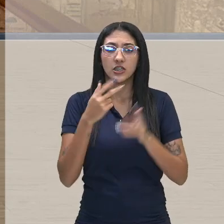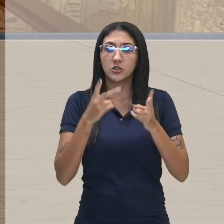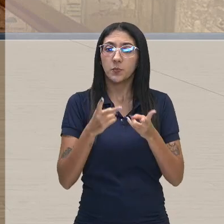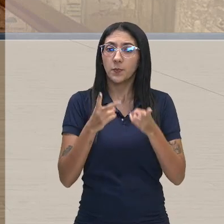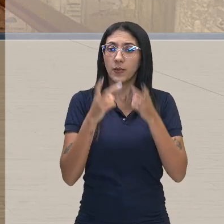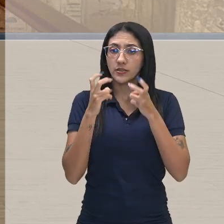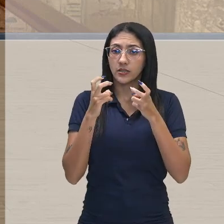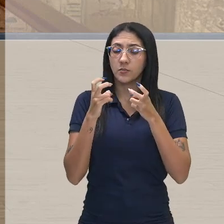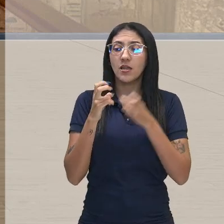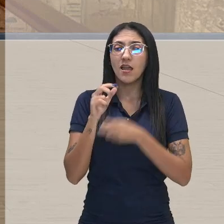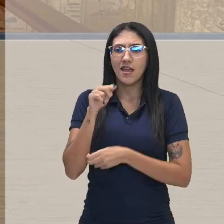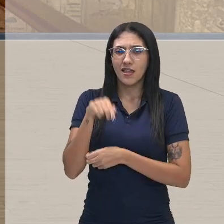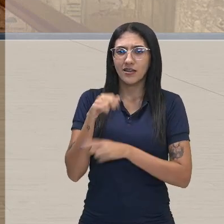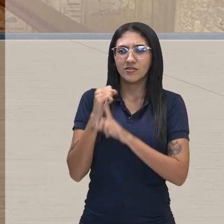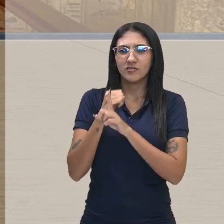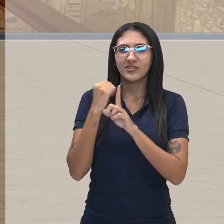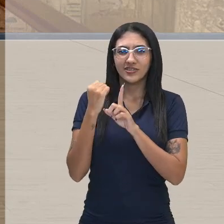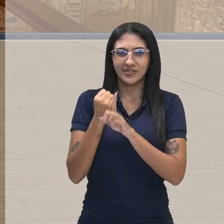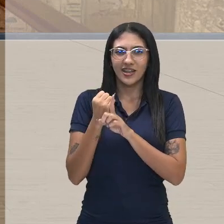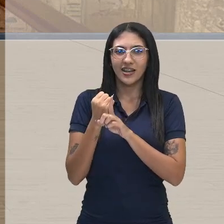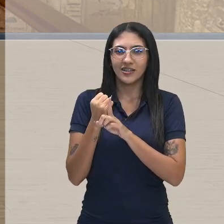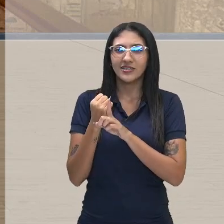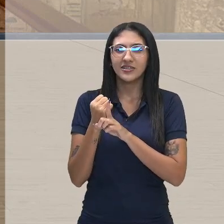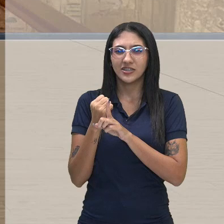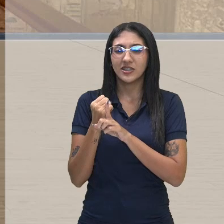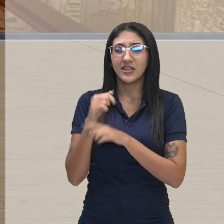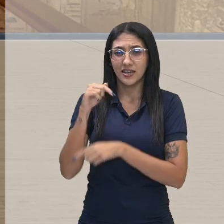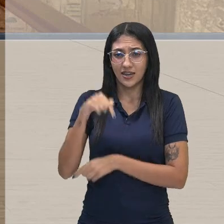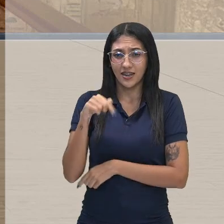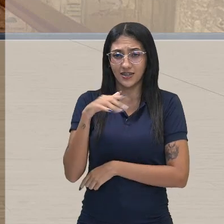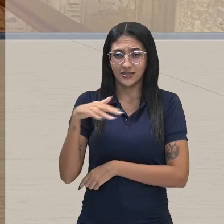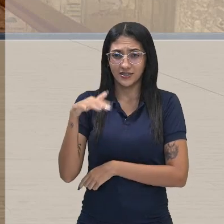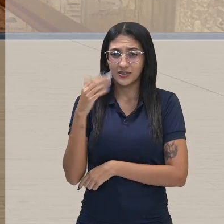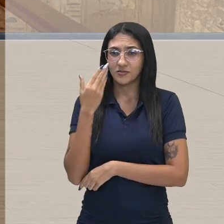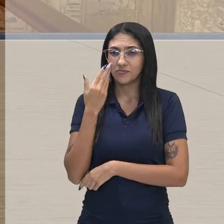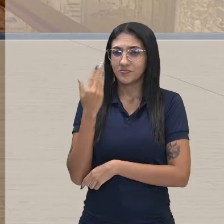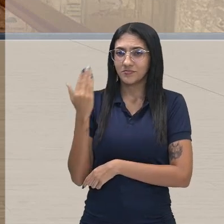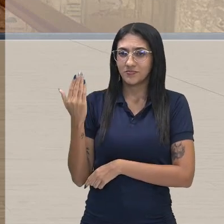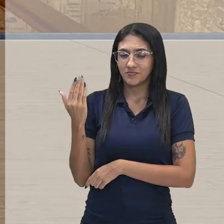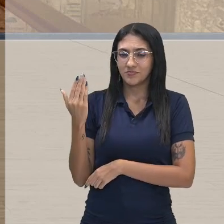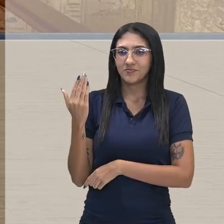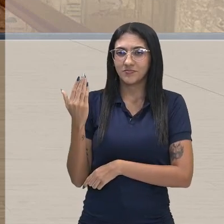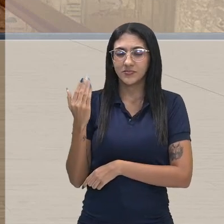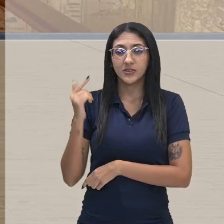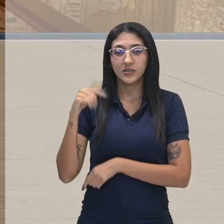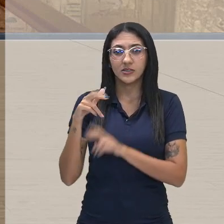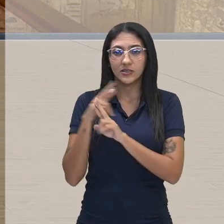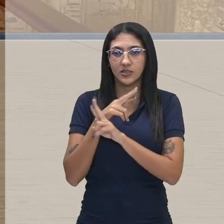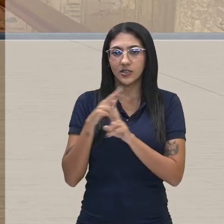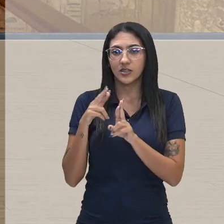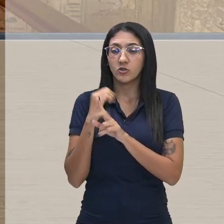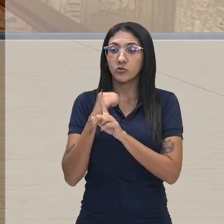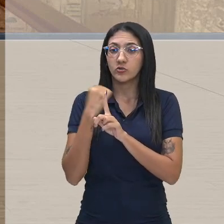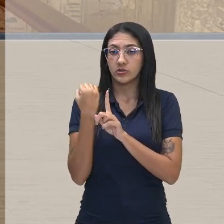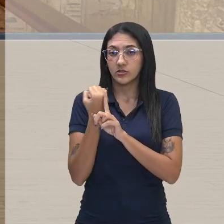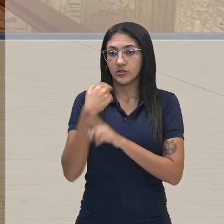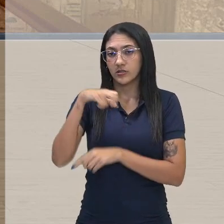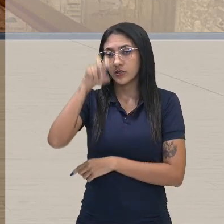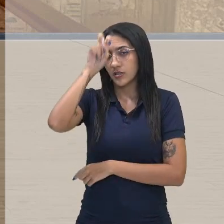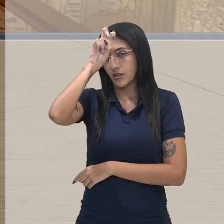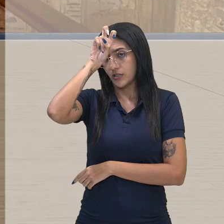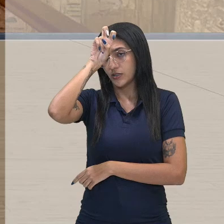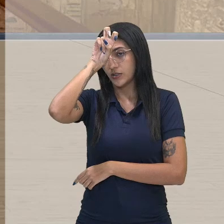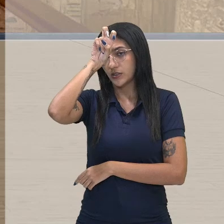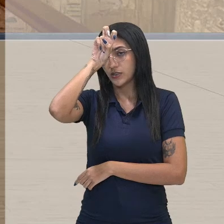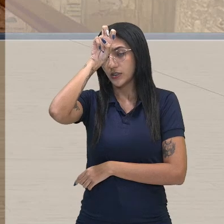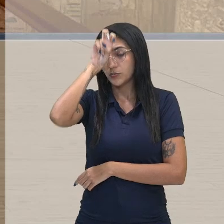essa civilização, especificamente neste cenário, que é o cenário relacionado à civilização egípcia,